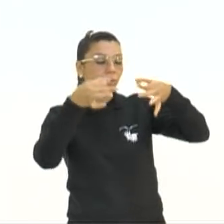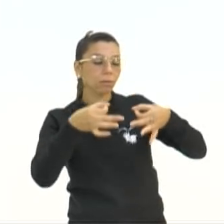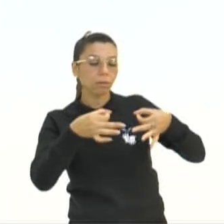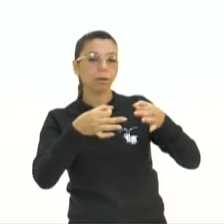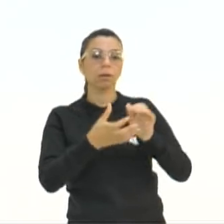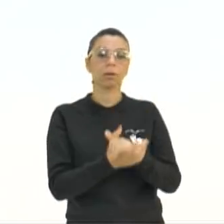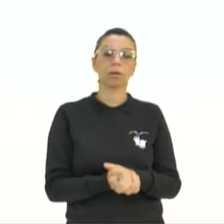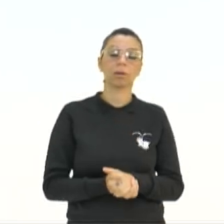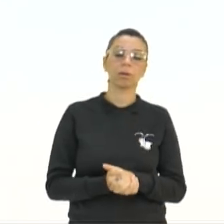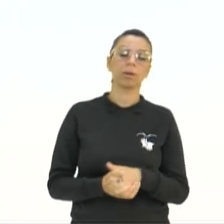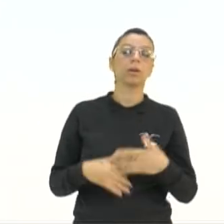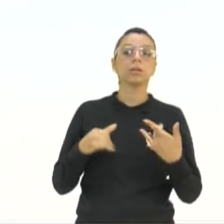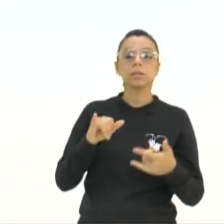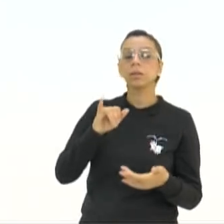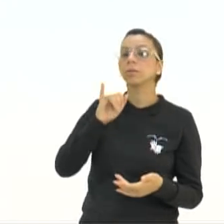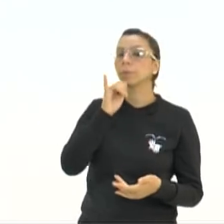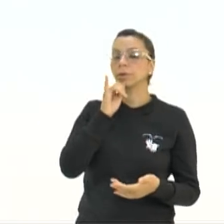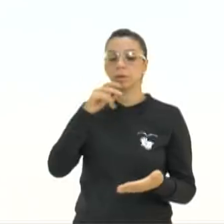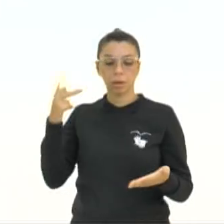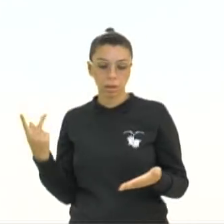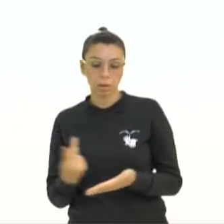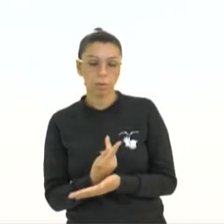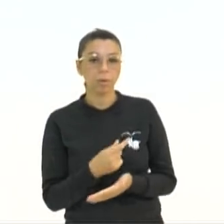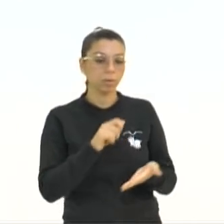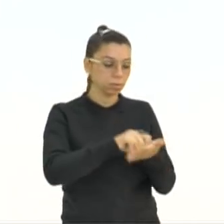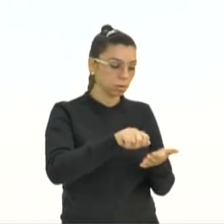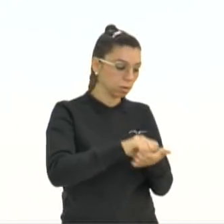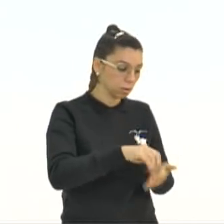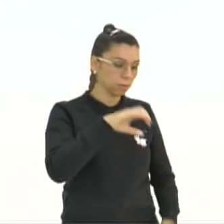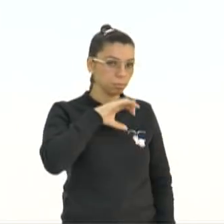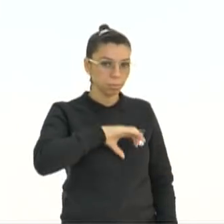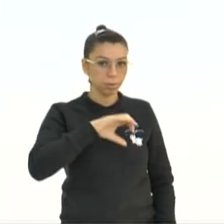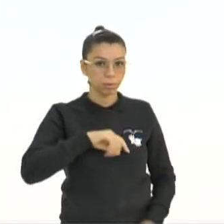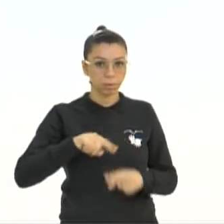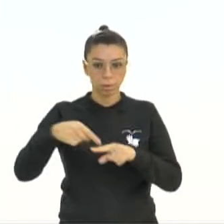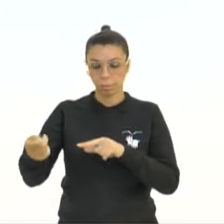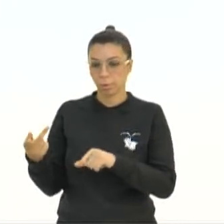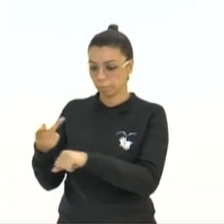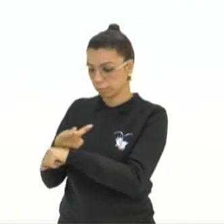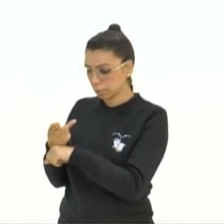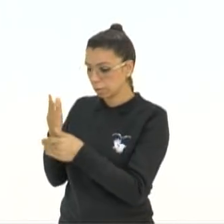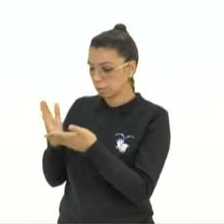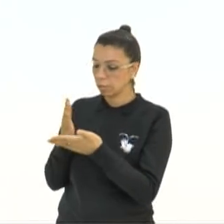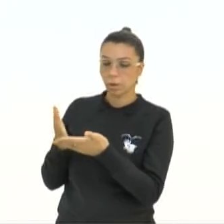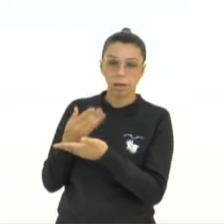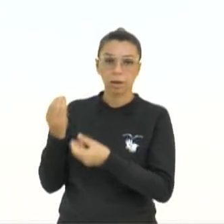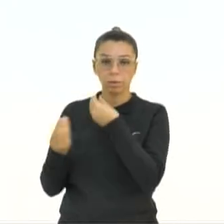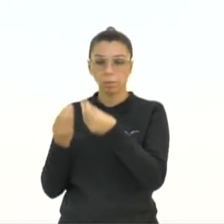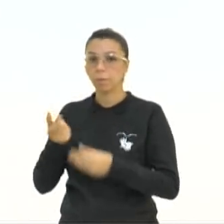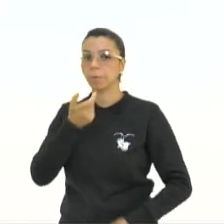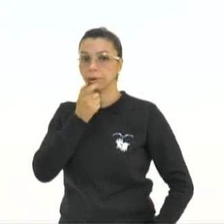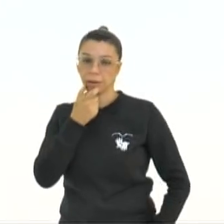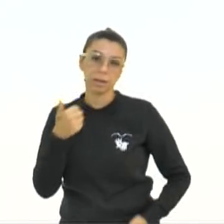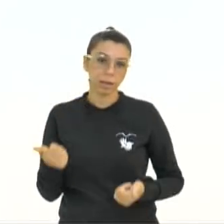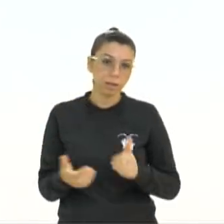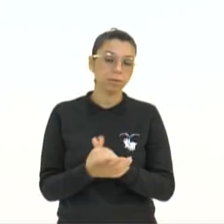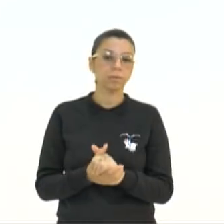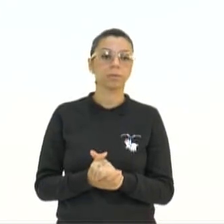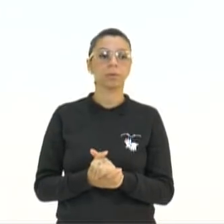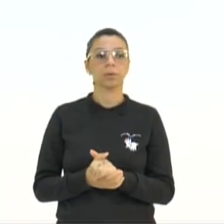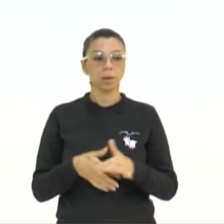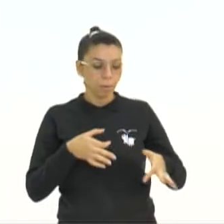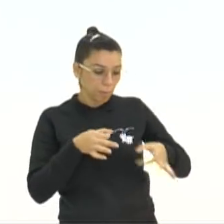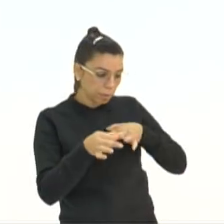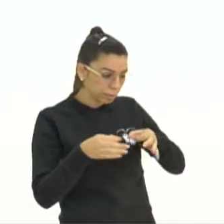você não fez, escreve em português, depois vai procurar no teu caderno como está em inglês, você tem essas atividades aí. Ok? Então, arrumar a